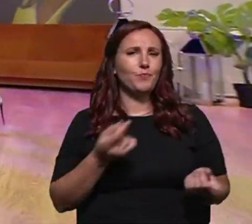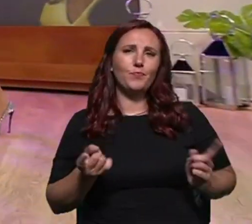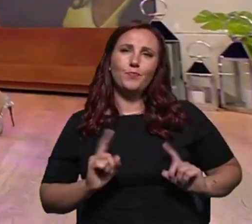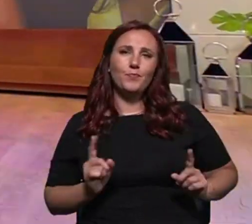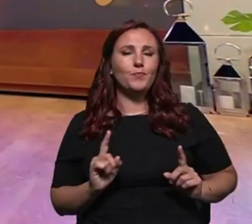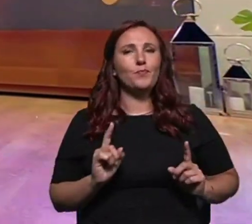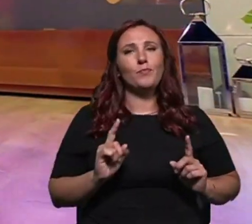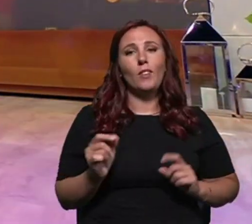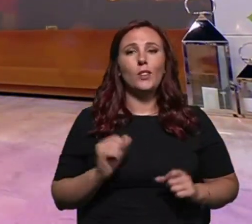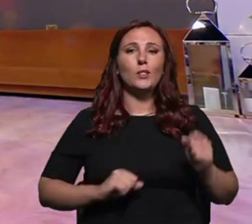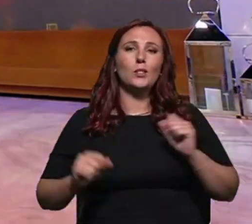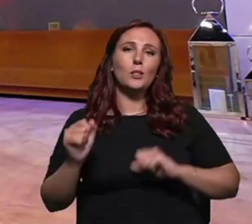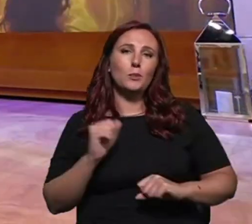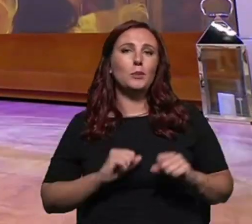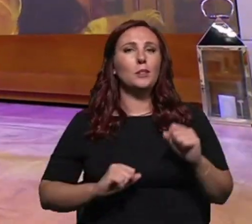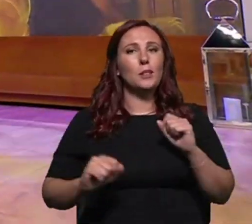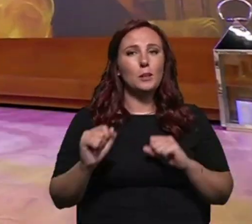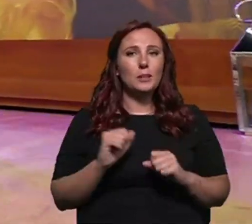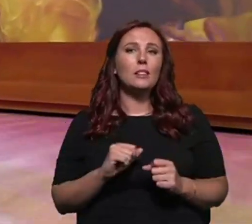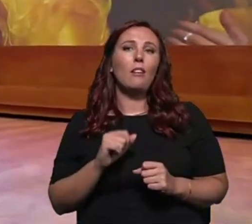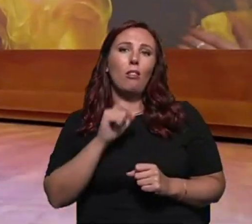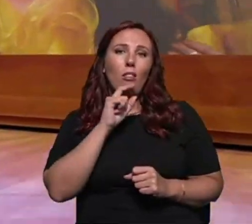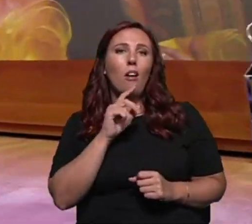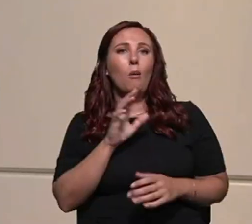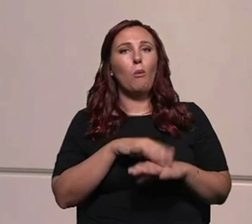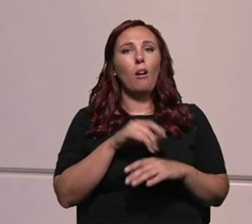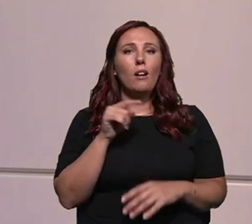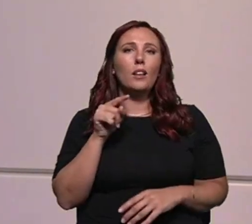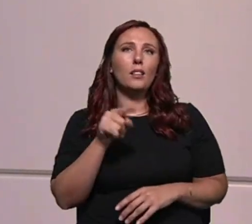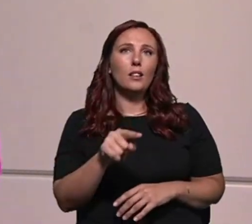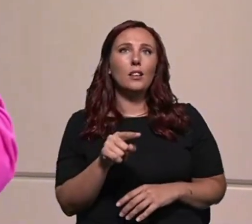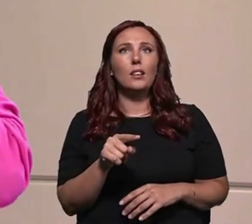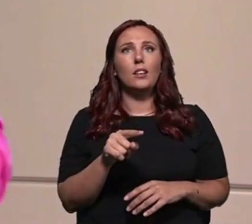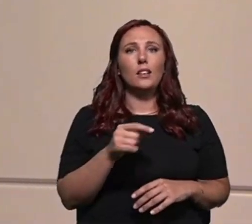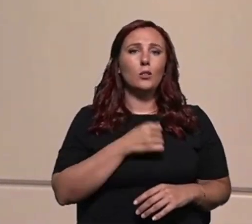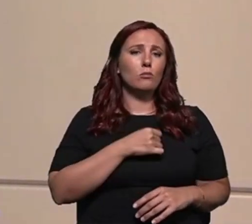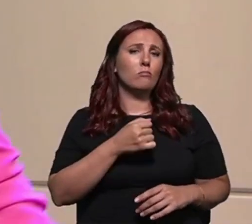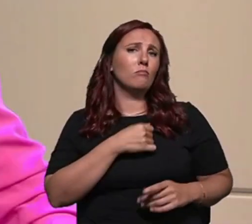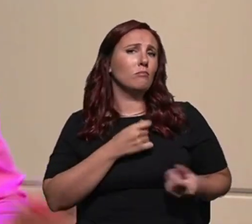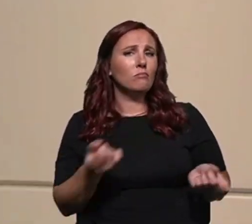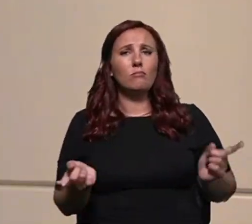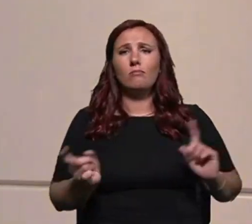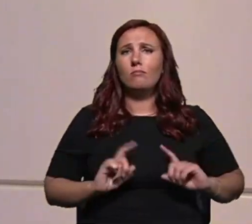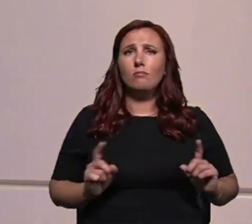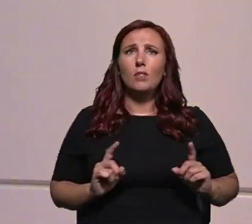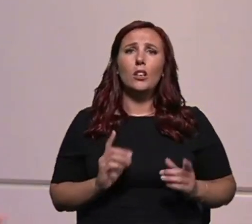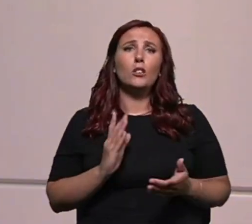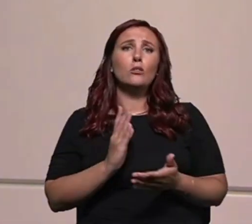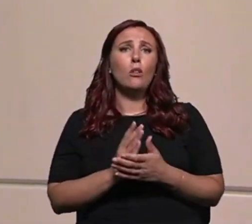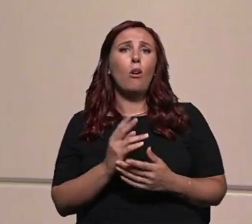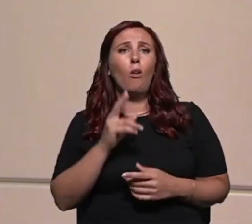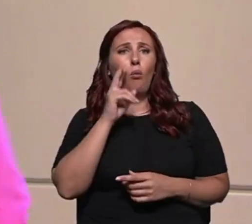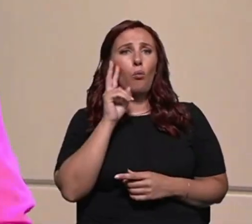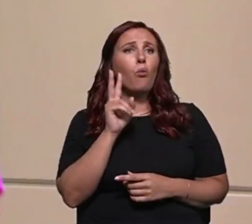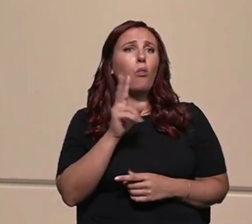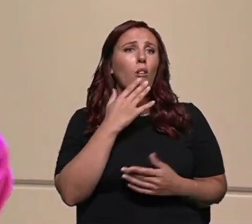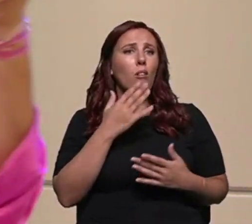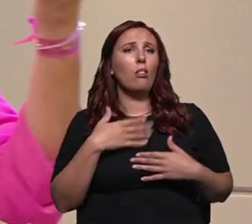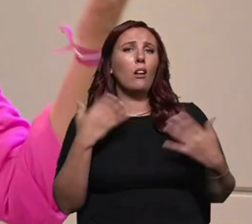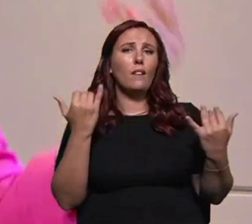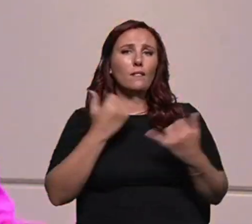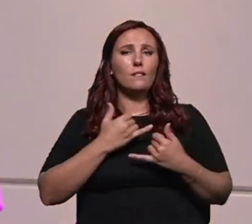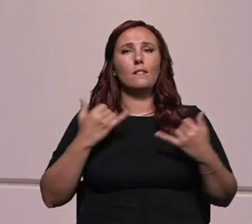não b s samba S samba samba por meu coração não vai só quando te vê que ele é